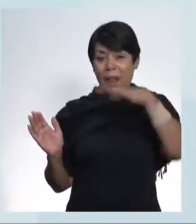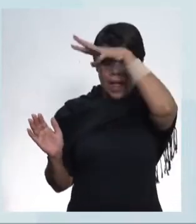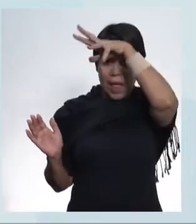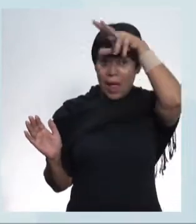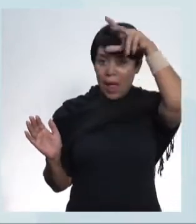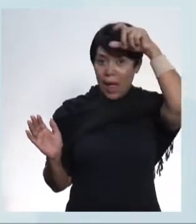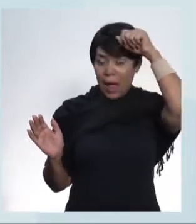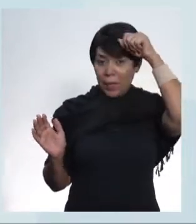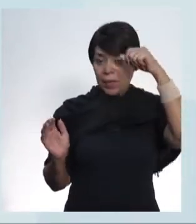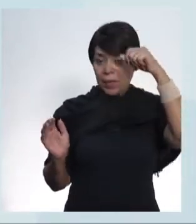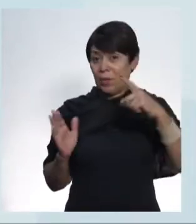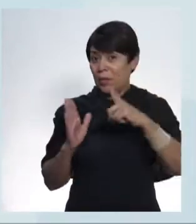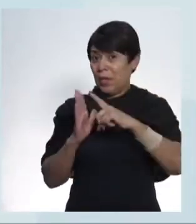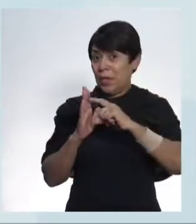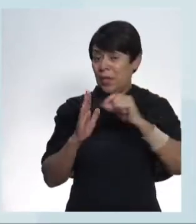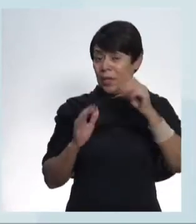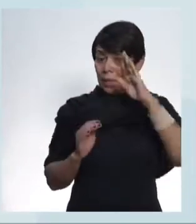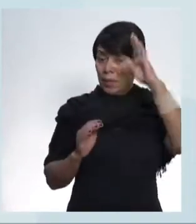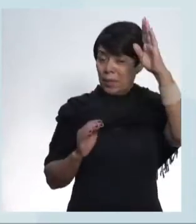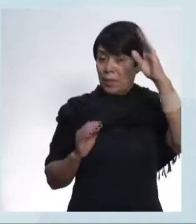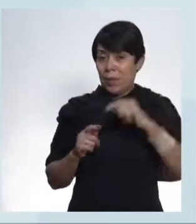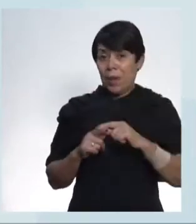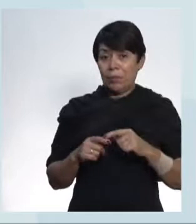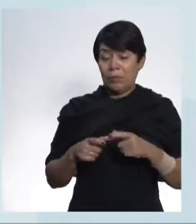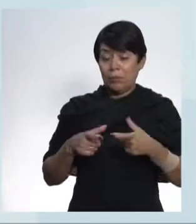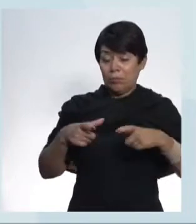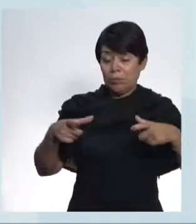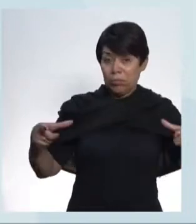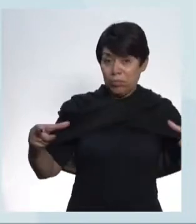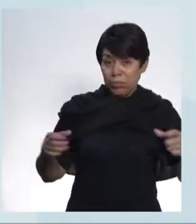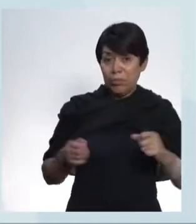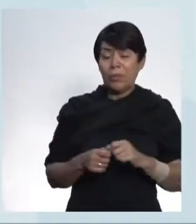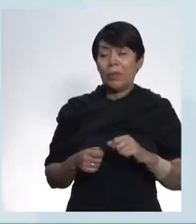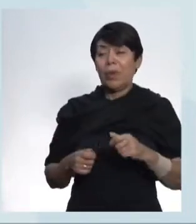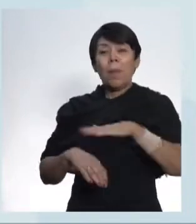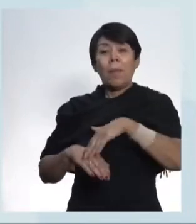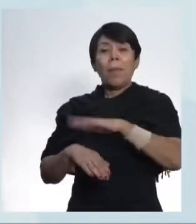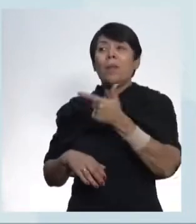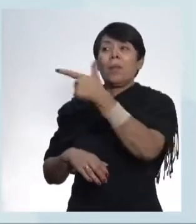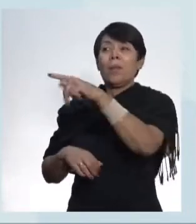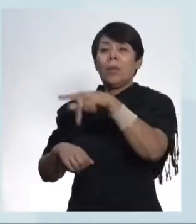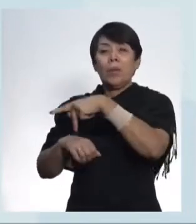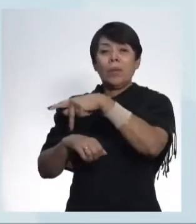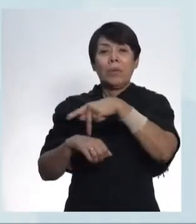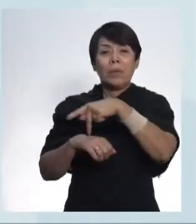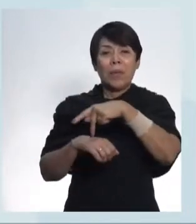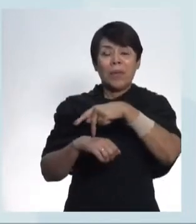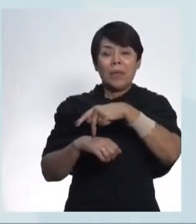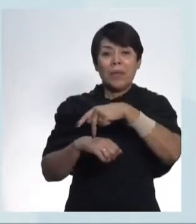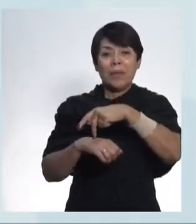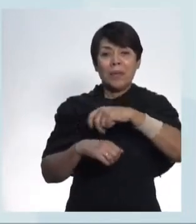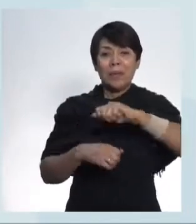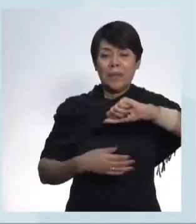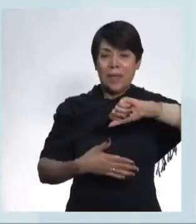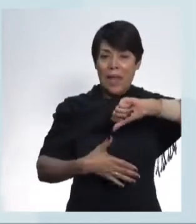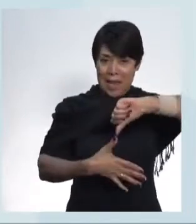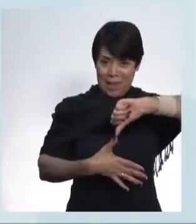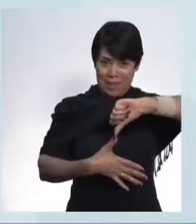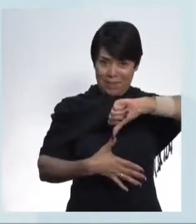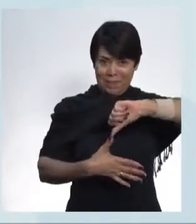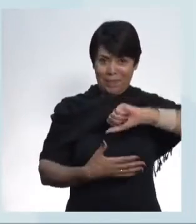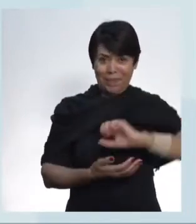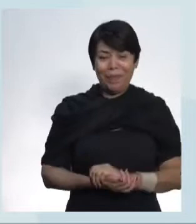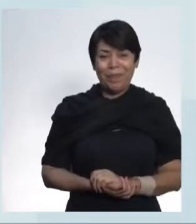grande porcentagem do nosso território e dos outros territórios de outros países da América do Sul, correto? Agora vamos ver as